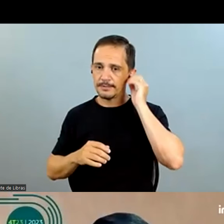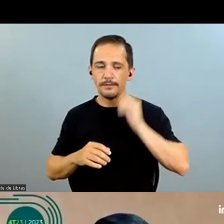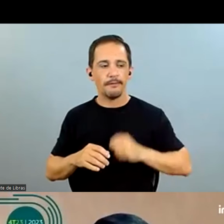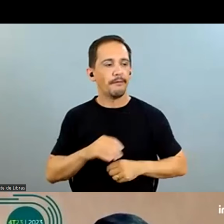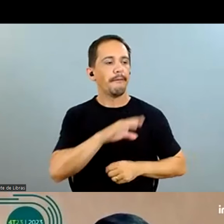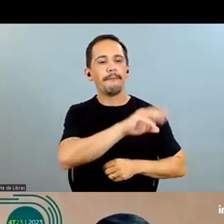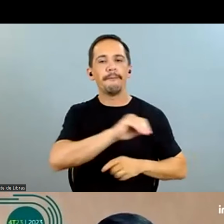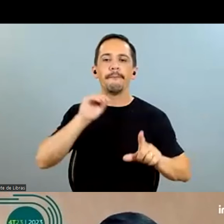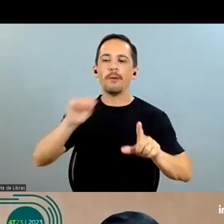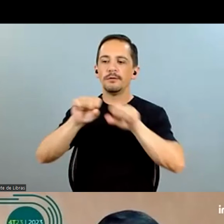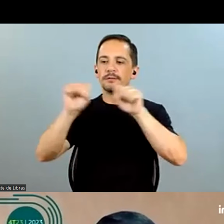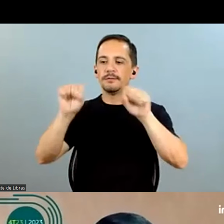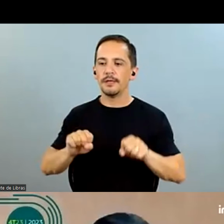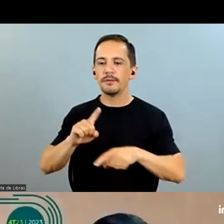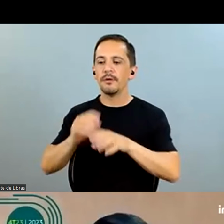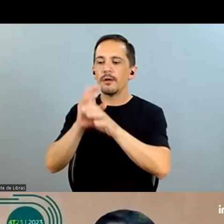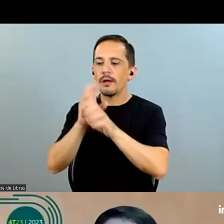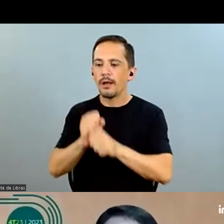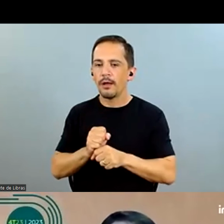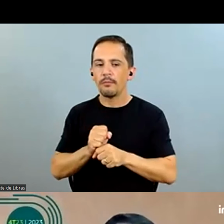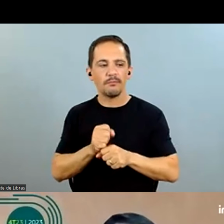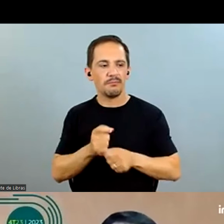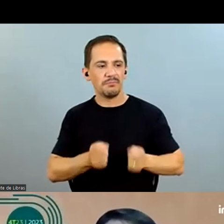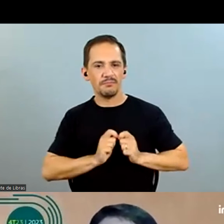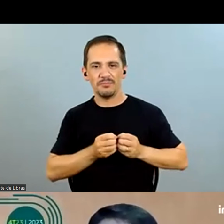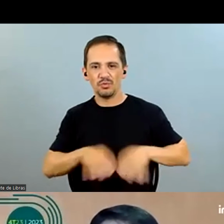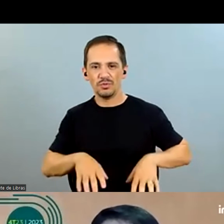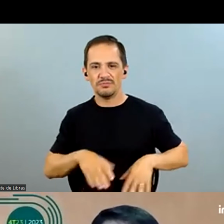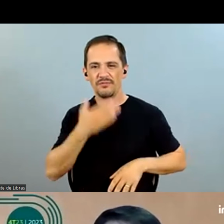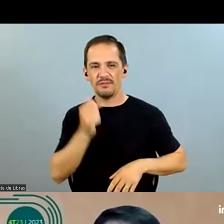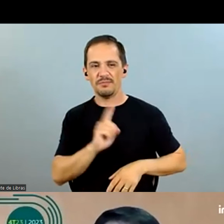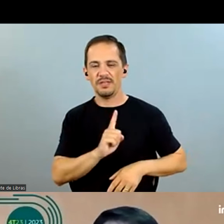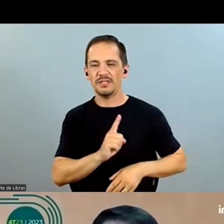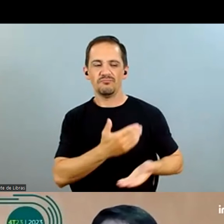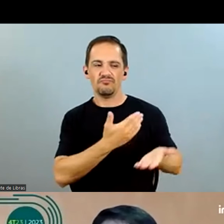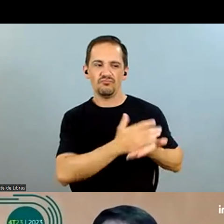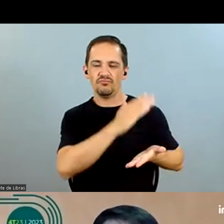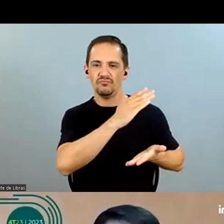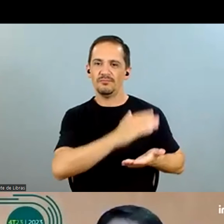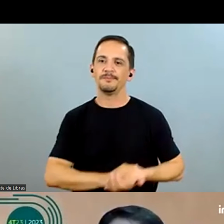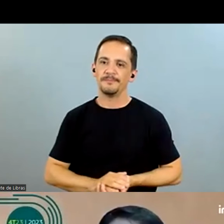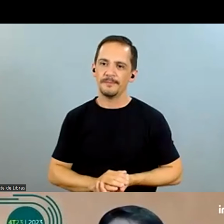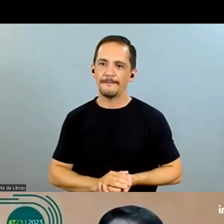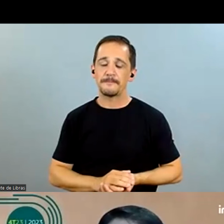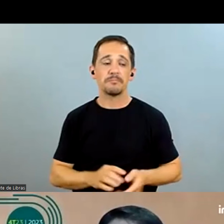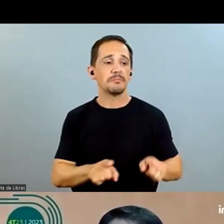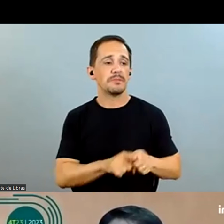faça não tenha sentido então assim que a gente Tomou o conhecimento que de fato não tinha condições nenhuma nem Dev vendendo não tinha nenhum interessado nisso a gente foi lá